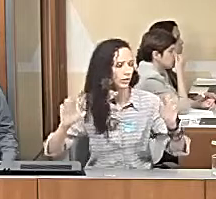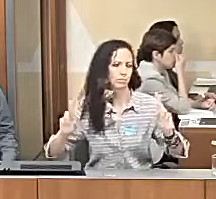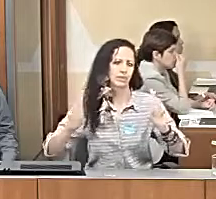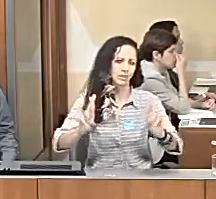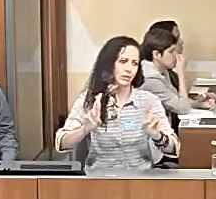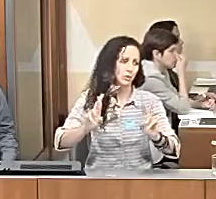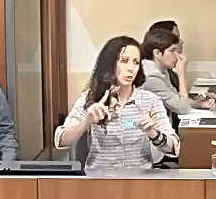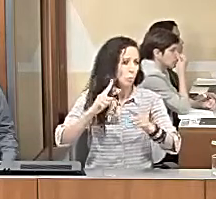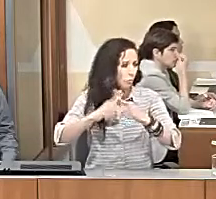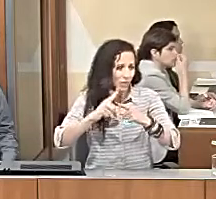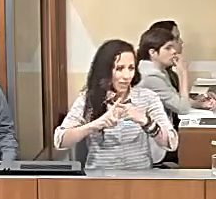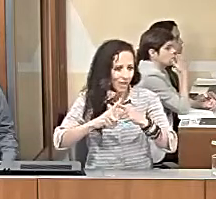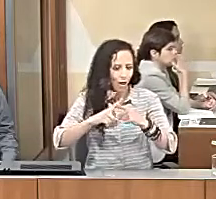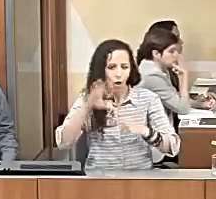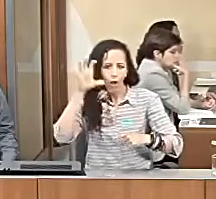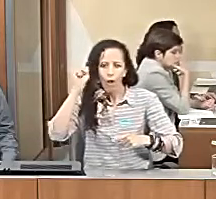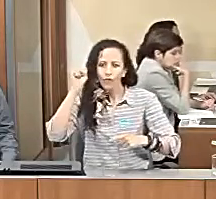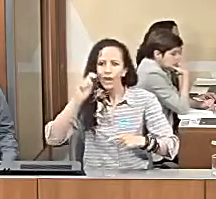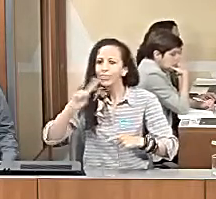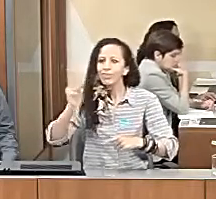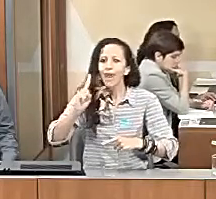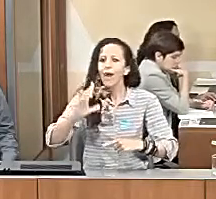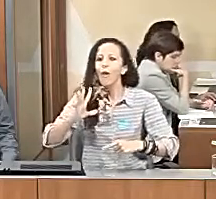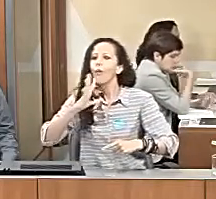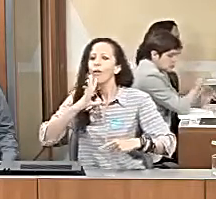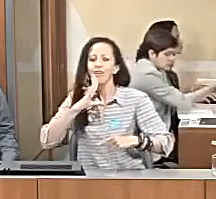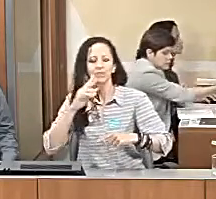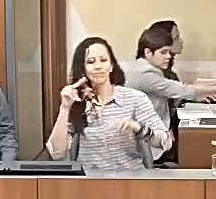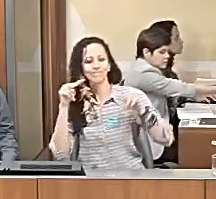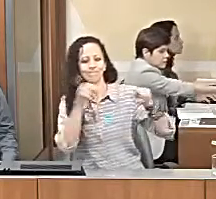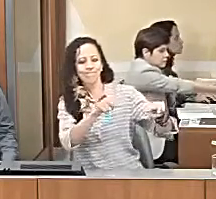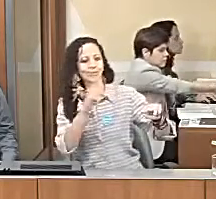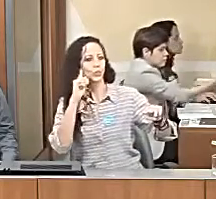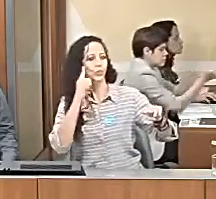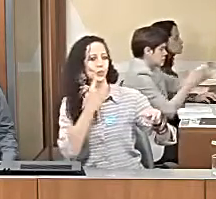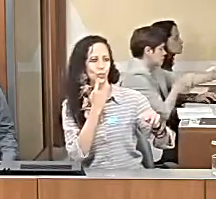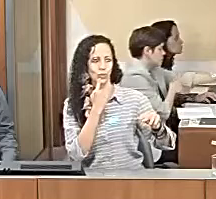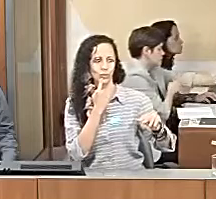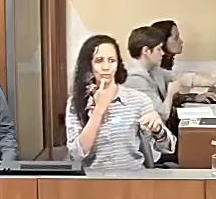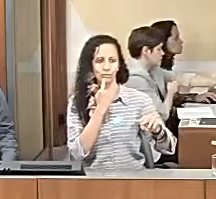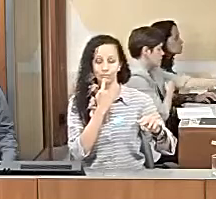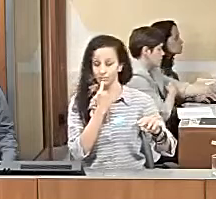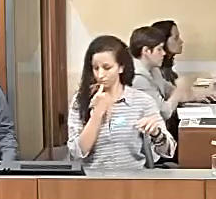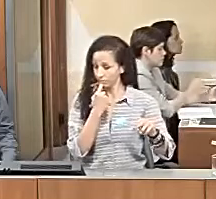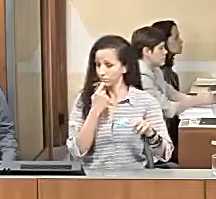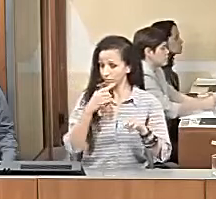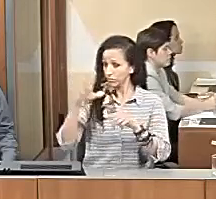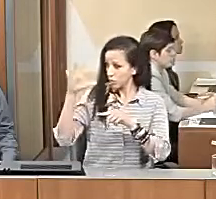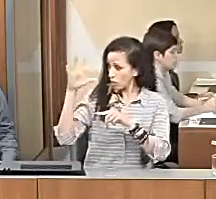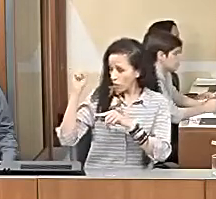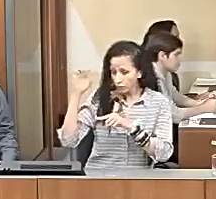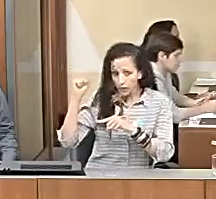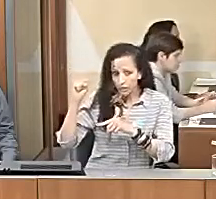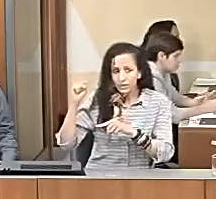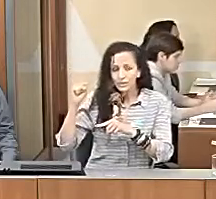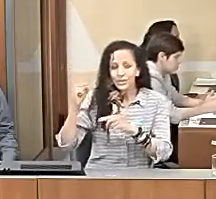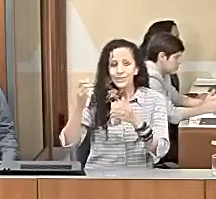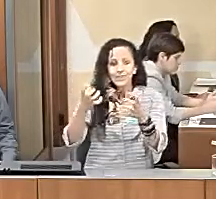Nós temos aqui hoje, nesse lugar, grandes representantes do movimento bilíngue, que defendem e que têm um